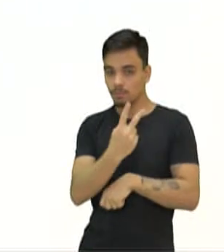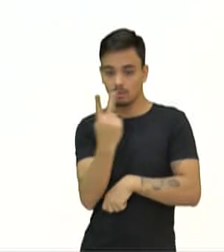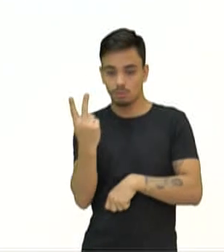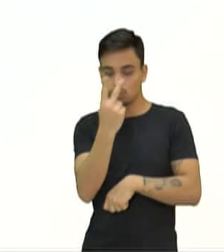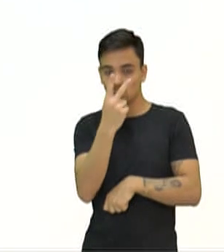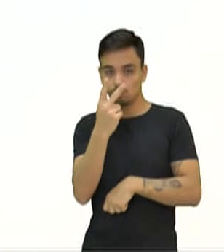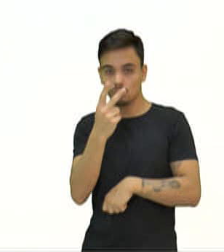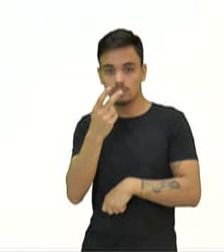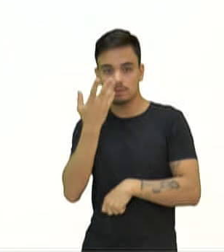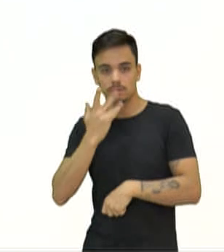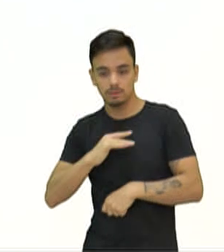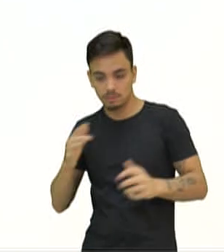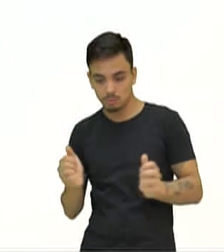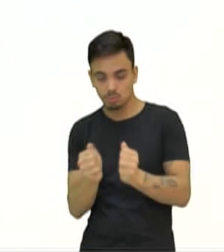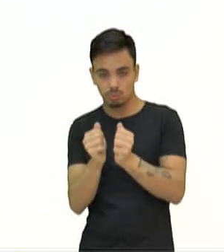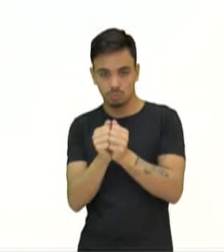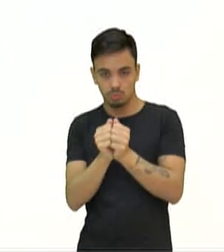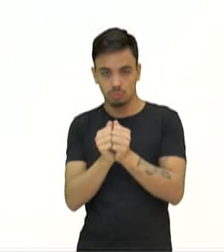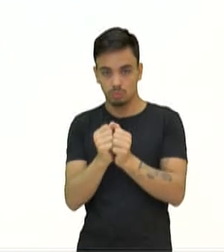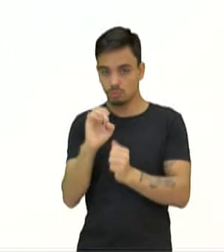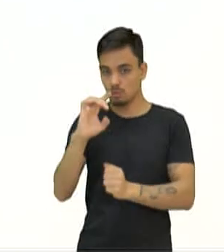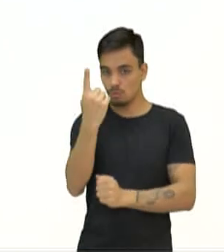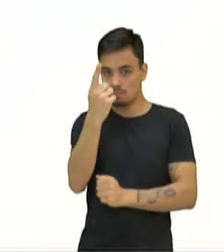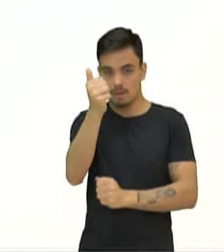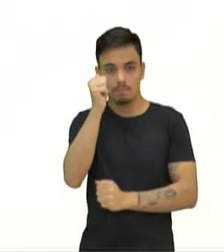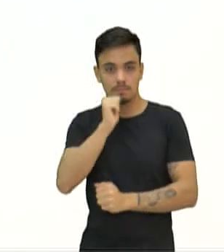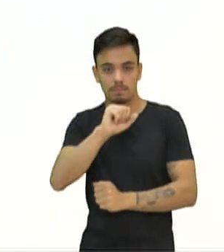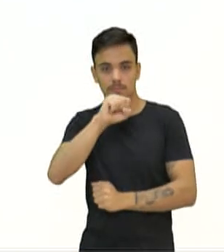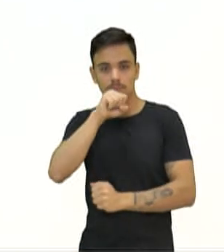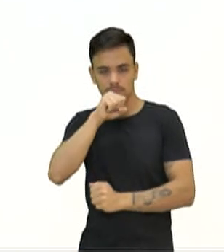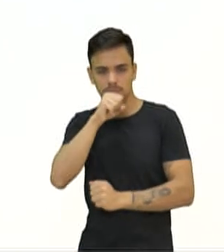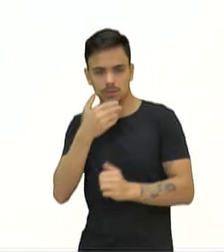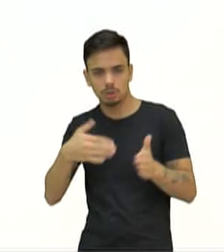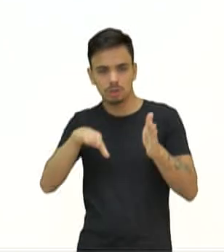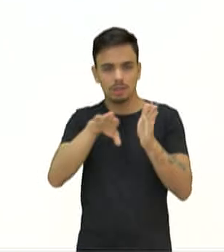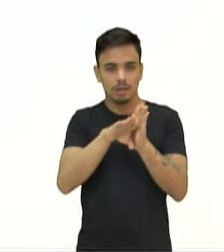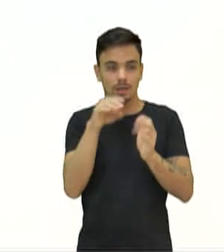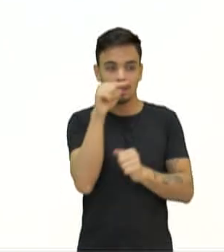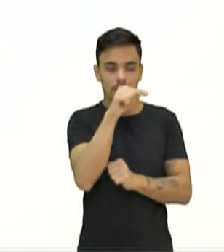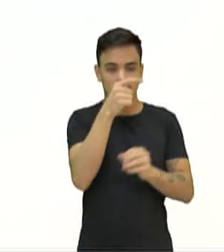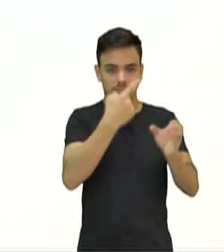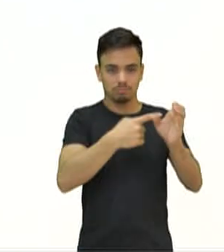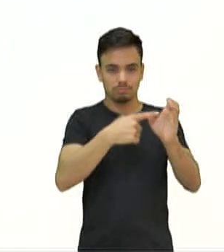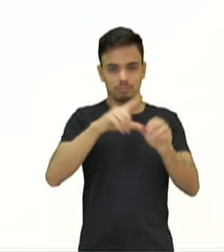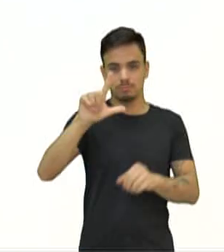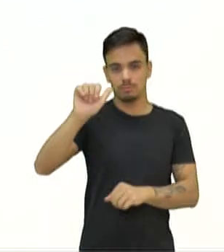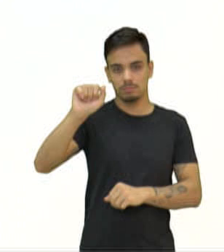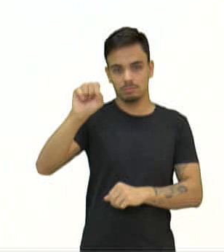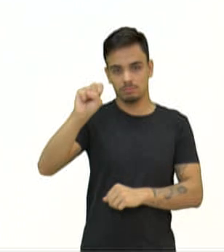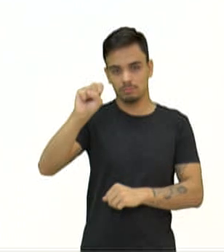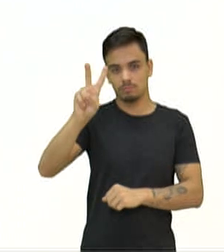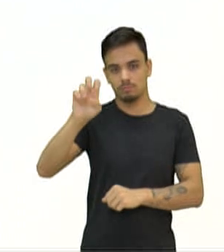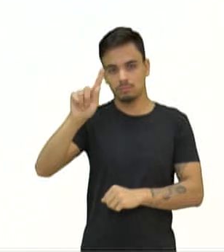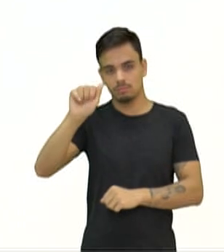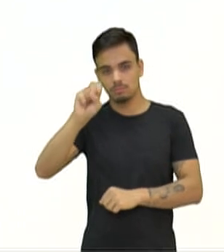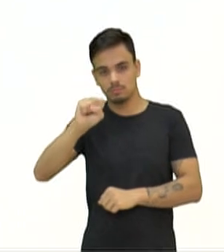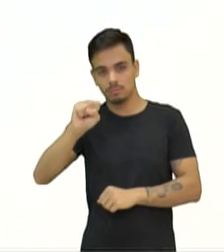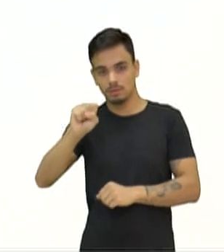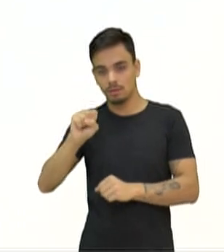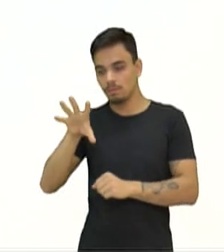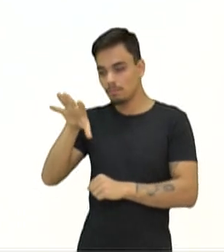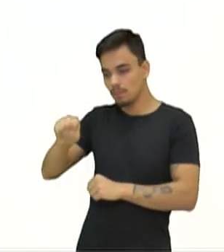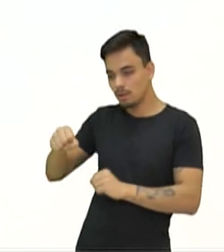uma mesma mãe. E aí eles foram até Las Vegas, nos Estados Unidos, onde esses óvulos foram coletados e divididos em dois